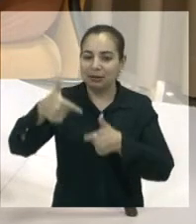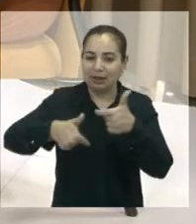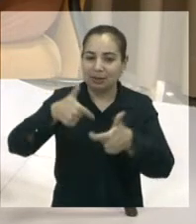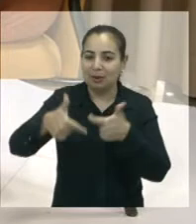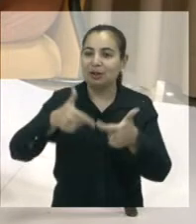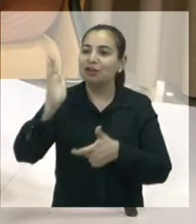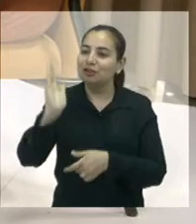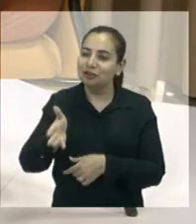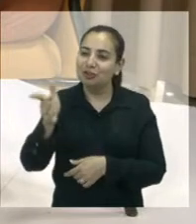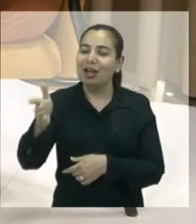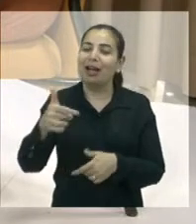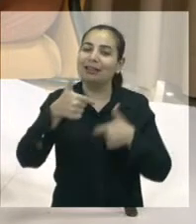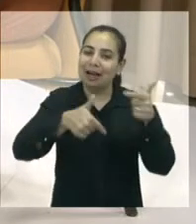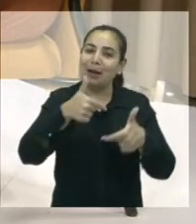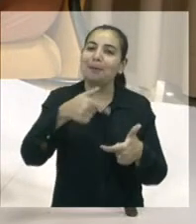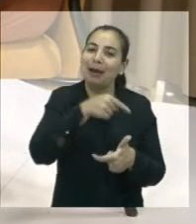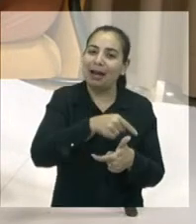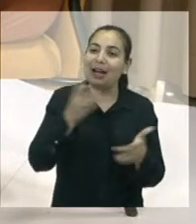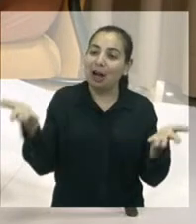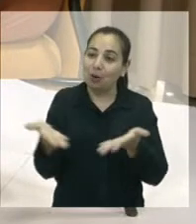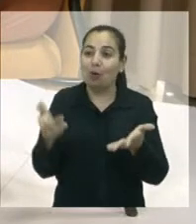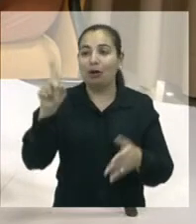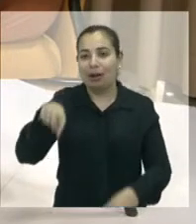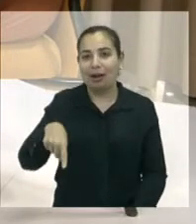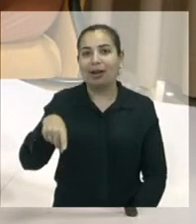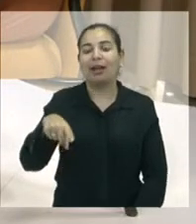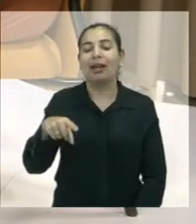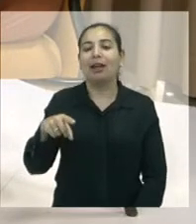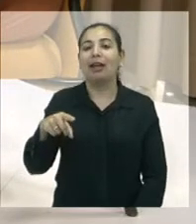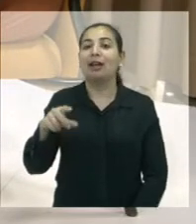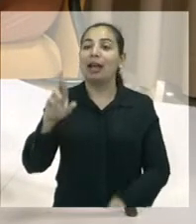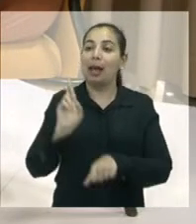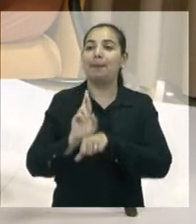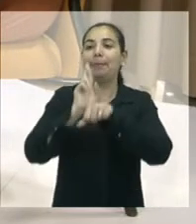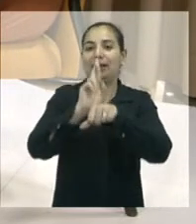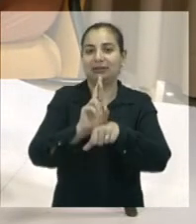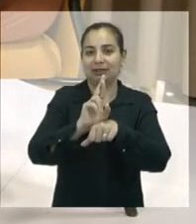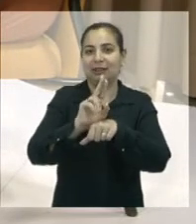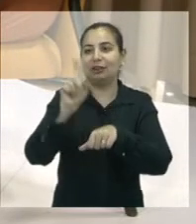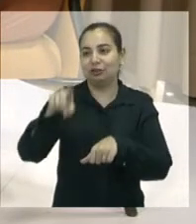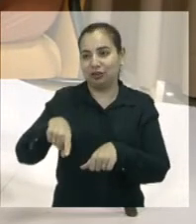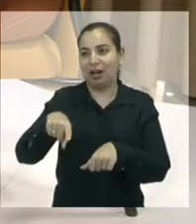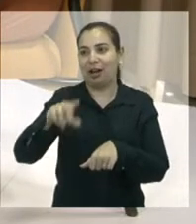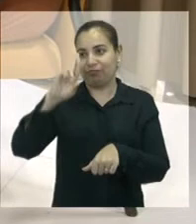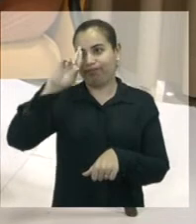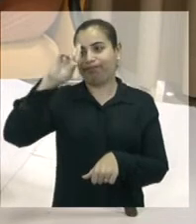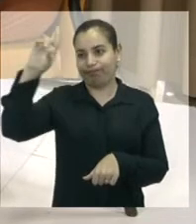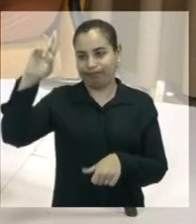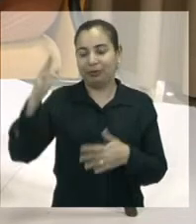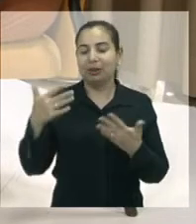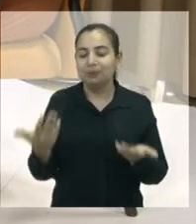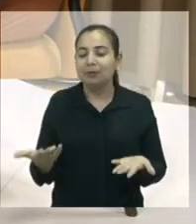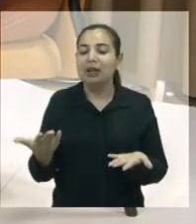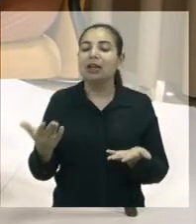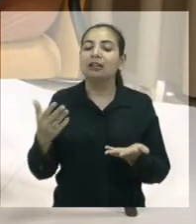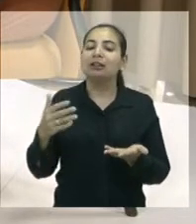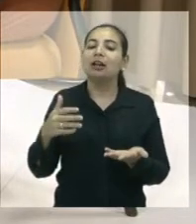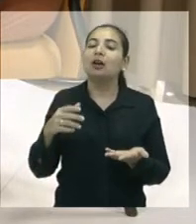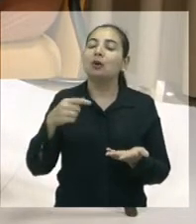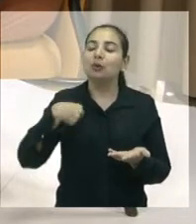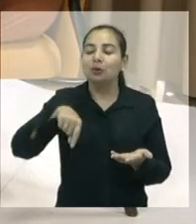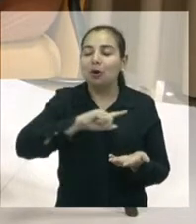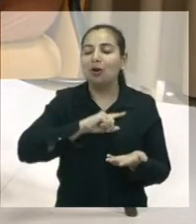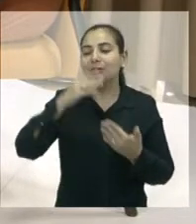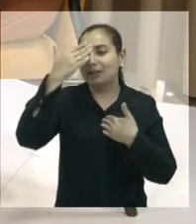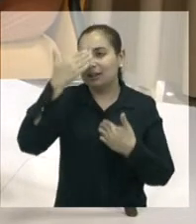faz parte dessa família, né? Na oportunidade agora de estar à frente, representando e se somando aos trabalhos que tem, em nome da população também a gente